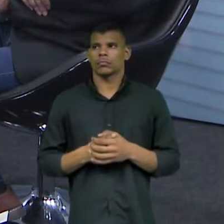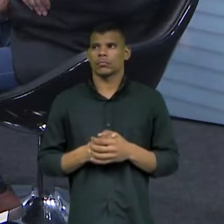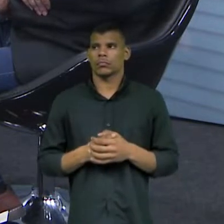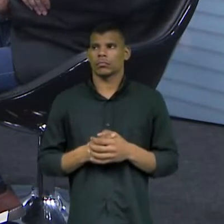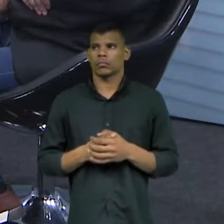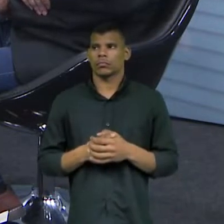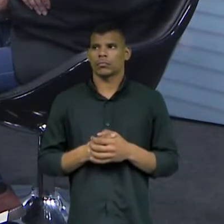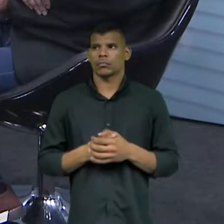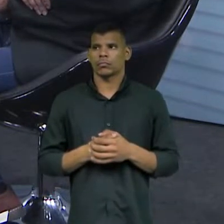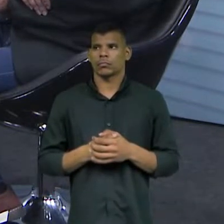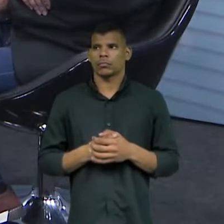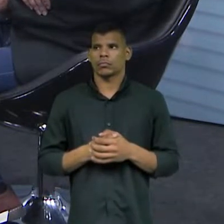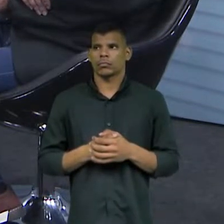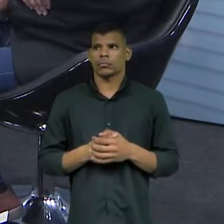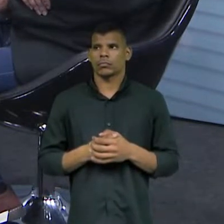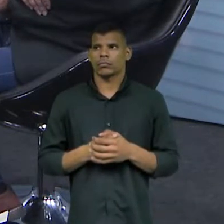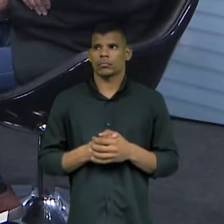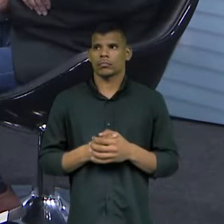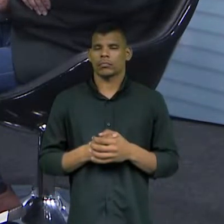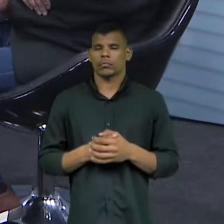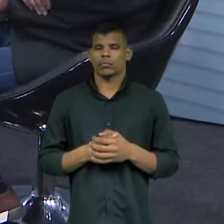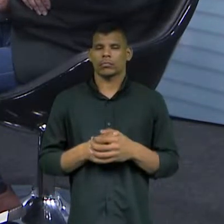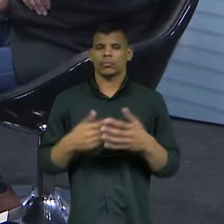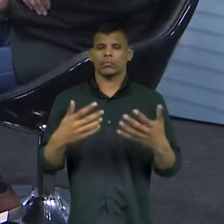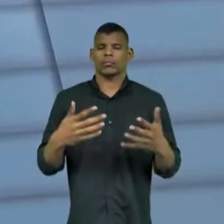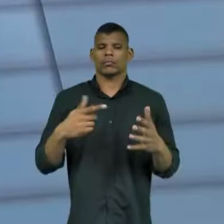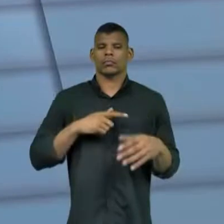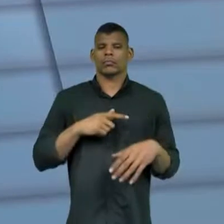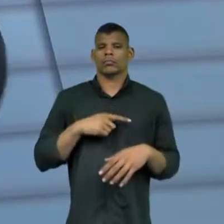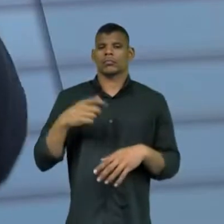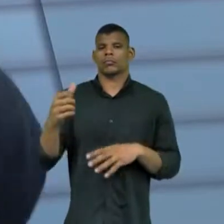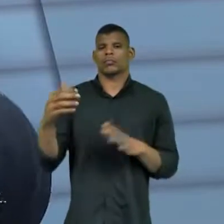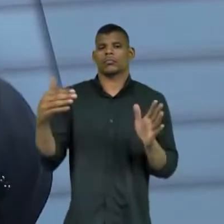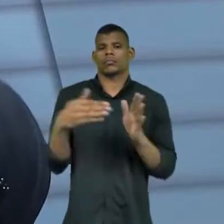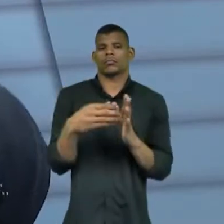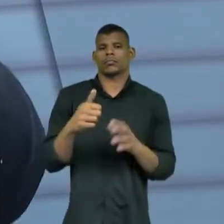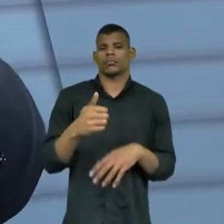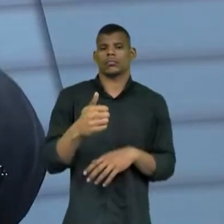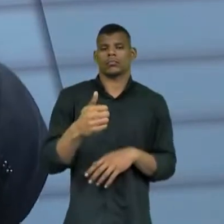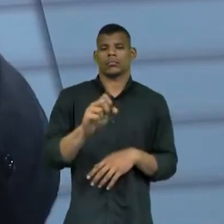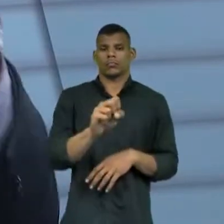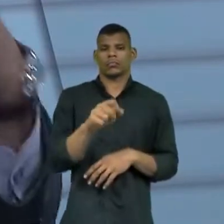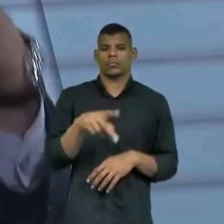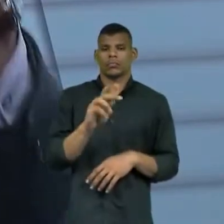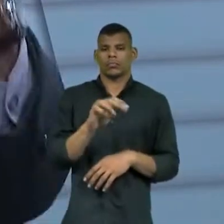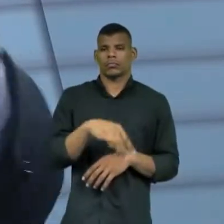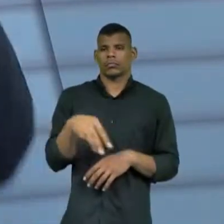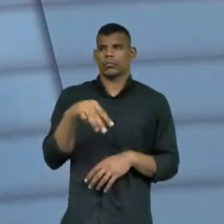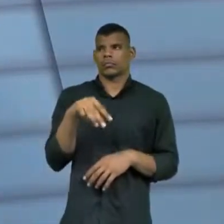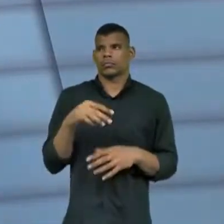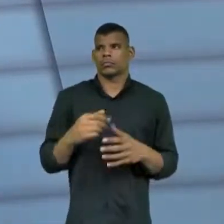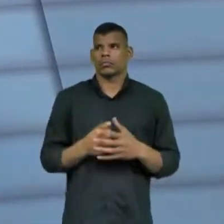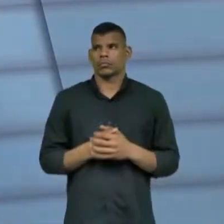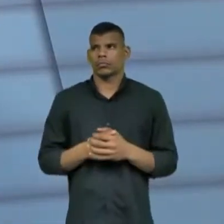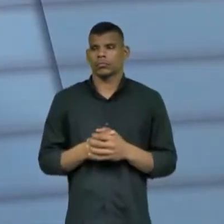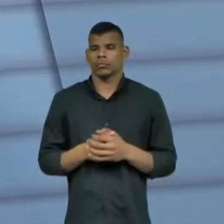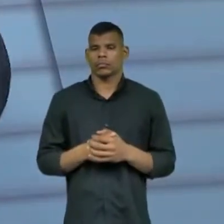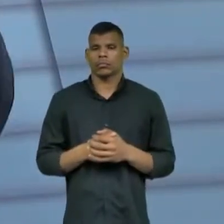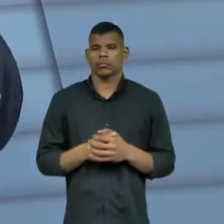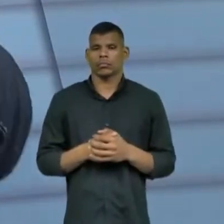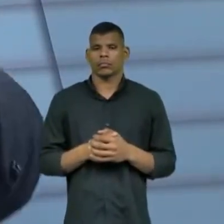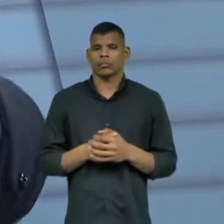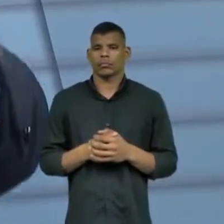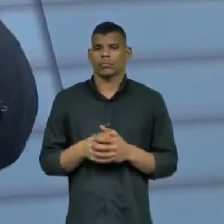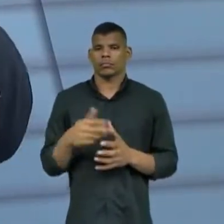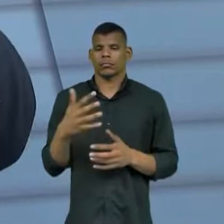são 48 turbinas, ela fica de 6 a 18 quilômetros. A primeira a 6 quilômetros da costa, e a última a 18. Uhum. Então